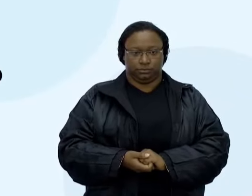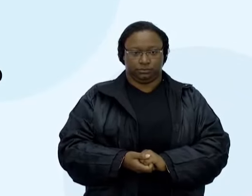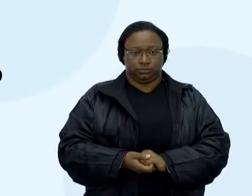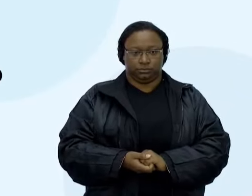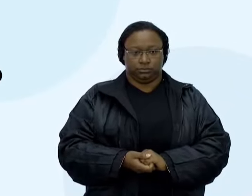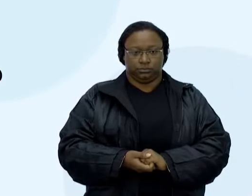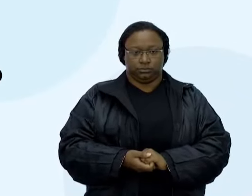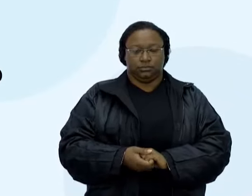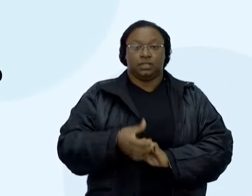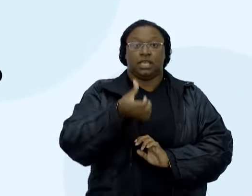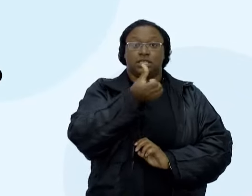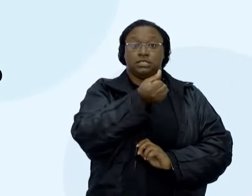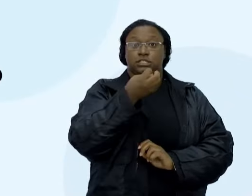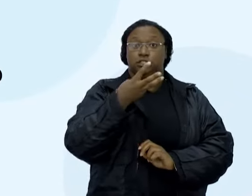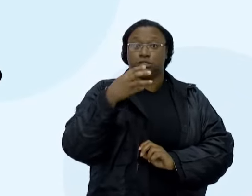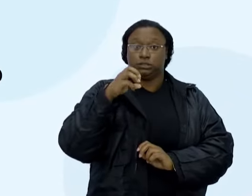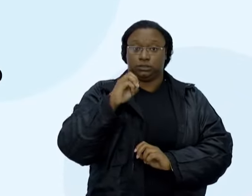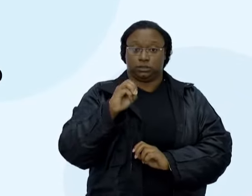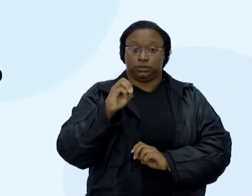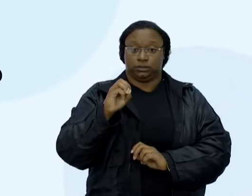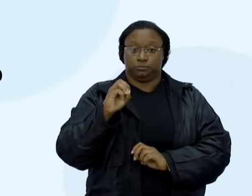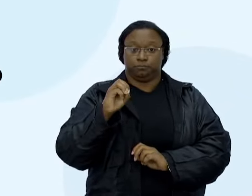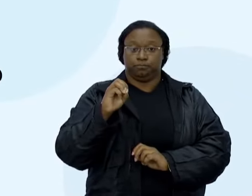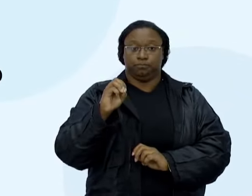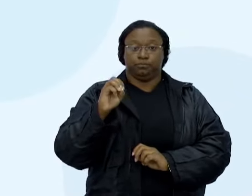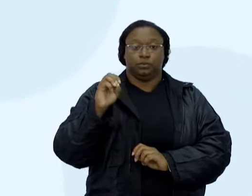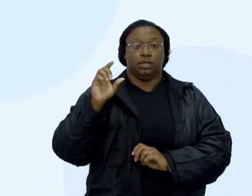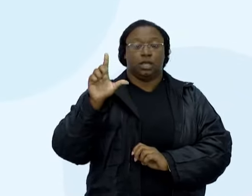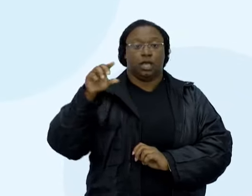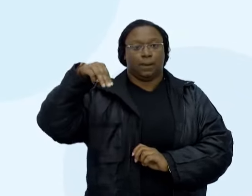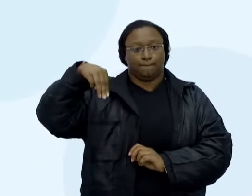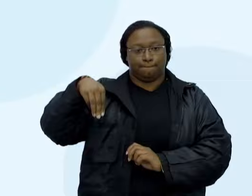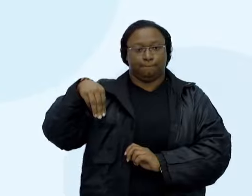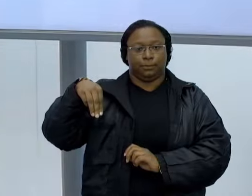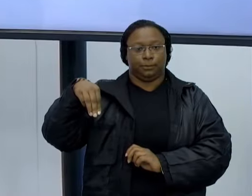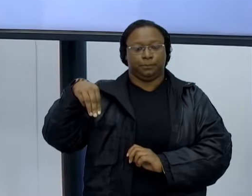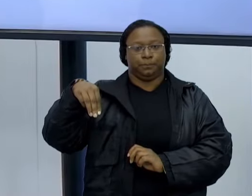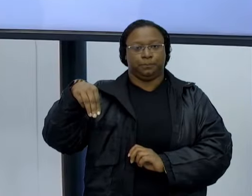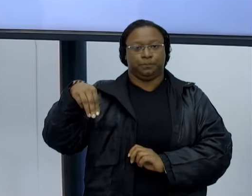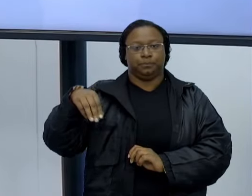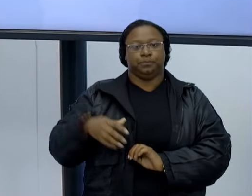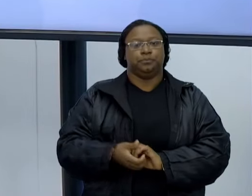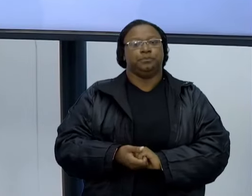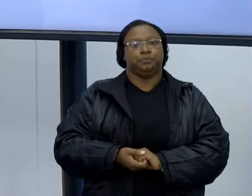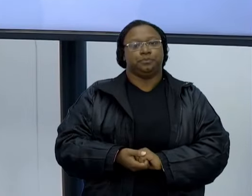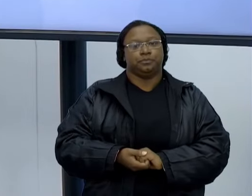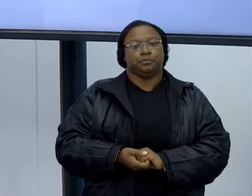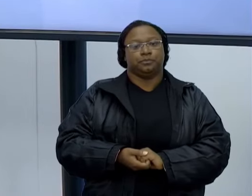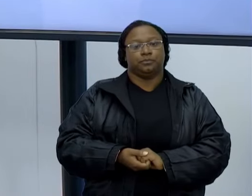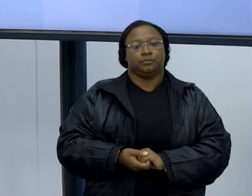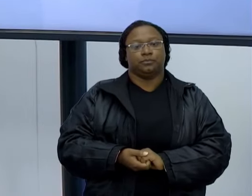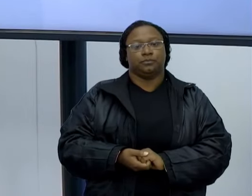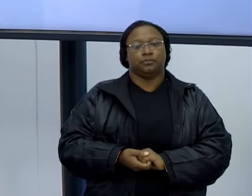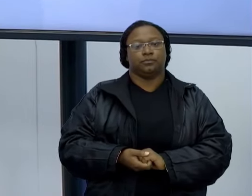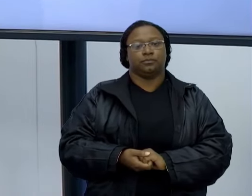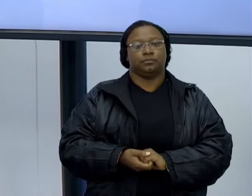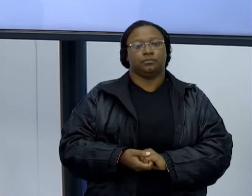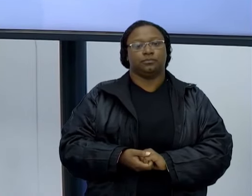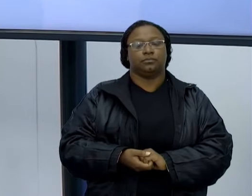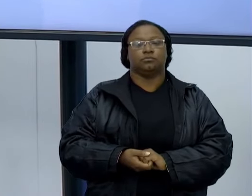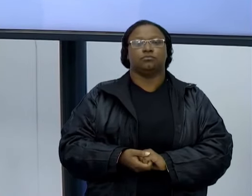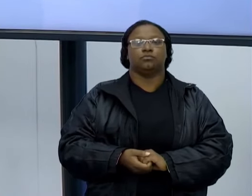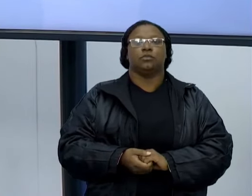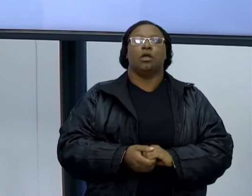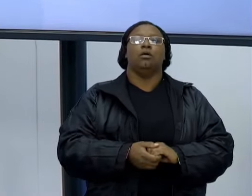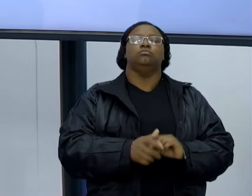630 lumens para uma lâmpada de Moser, está fechado comigo, então não tem problema. Aí a gente vai fazer o seguinte, vamos fazer um pouquinho de